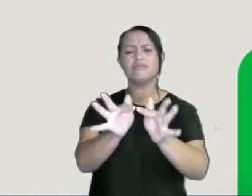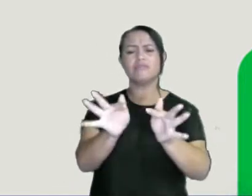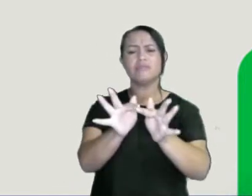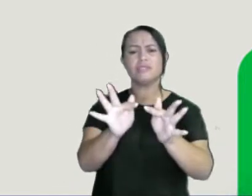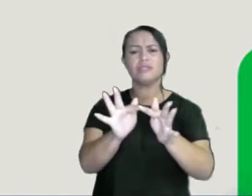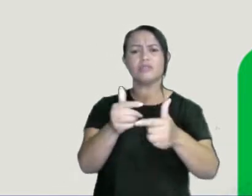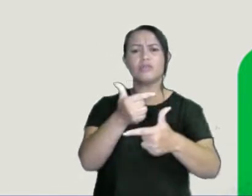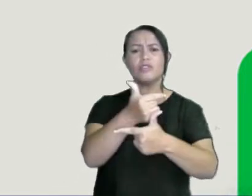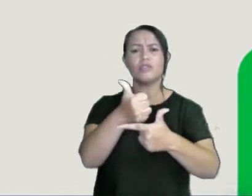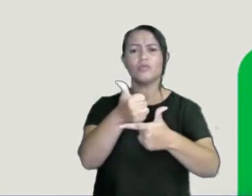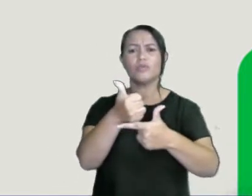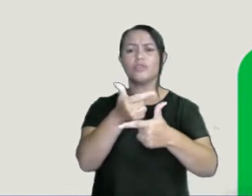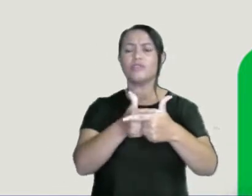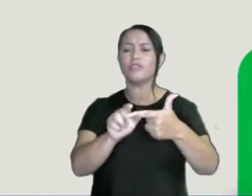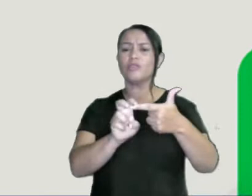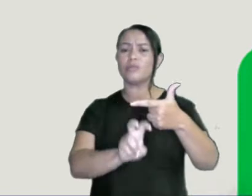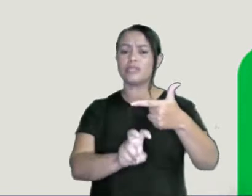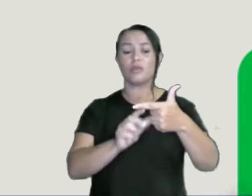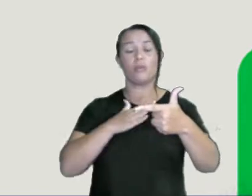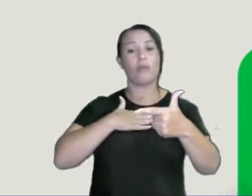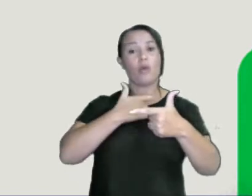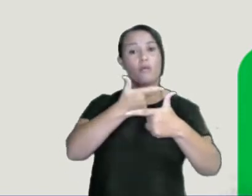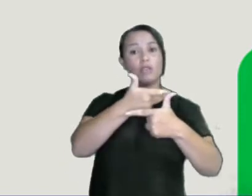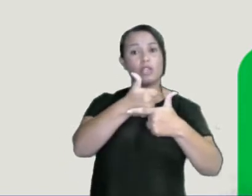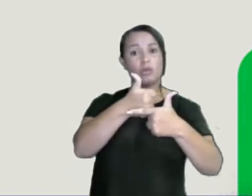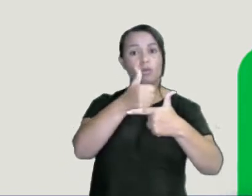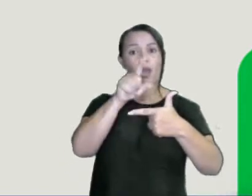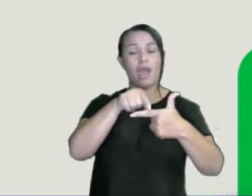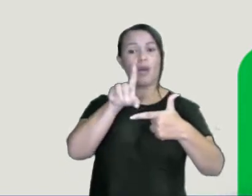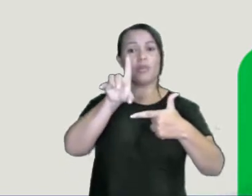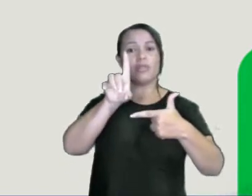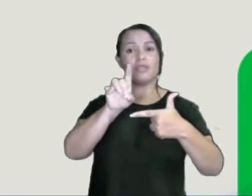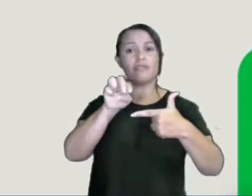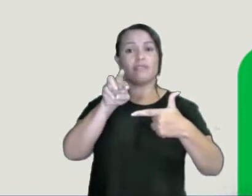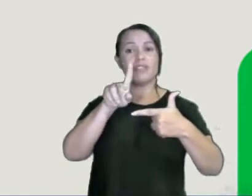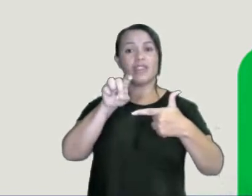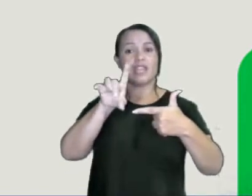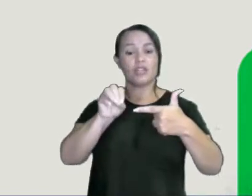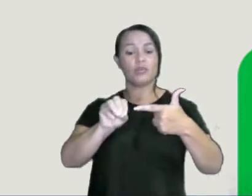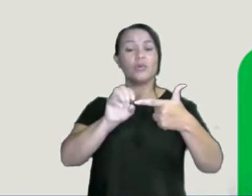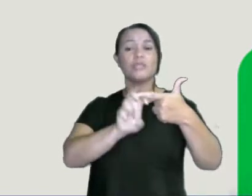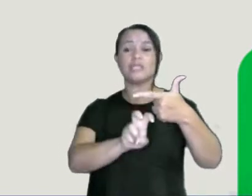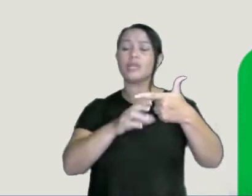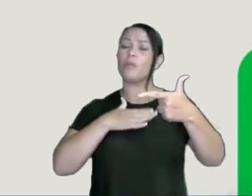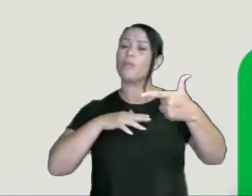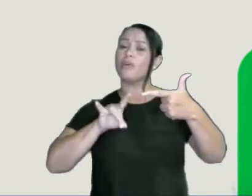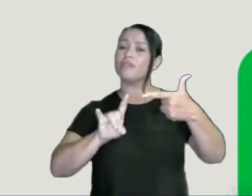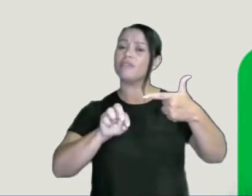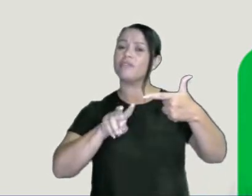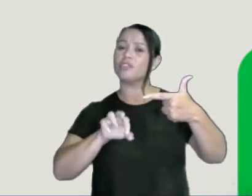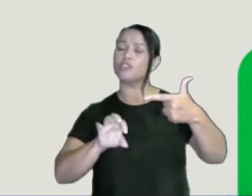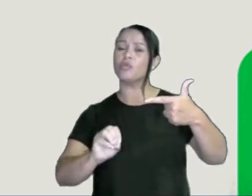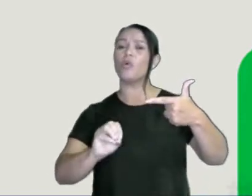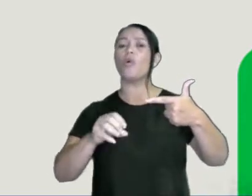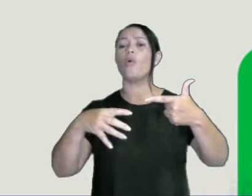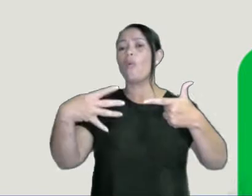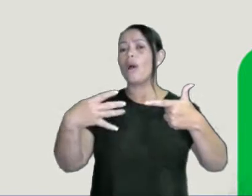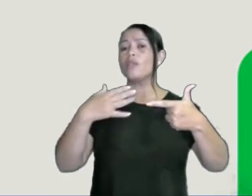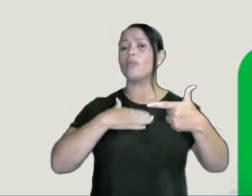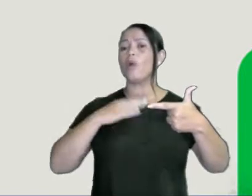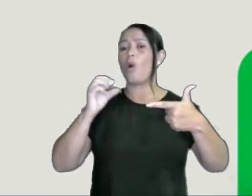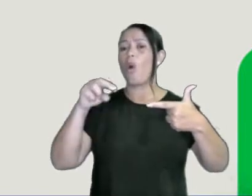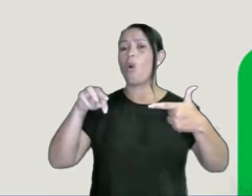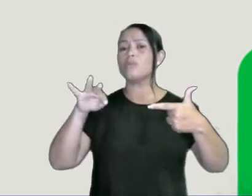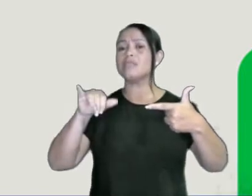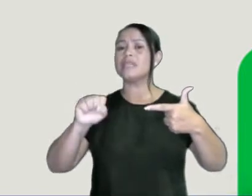ó. Então, aqui eu tenho o meu 21 é o meu dividendo, 5 o meu divisor, 4 o meu quociente e 1 o